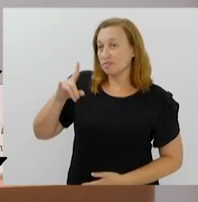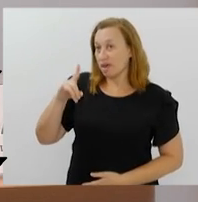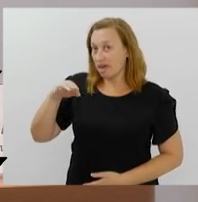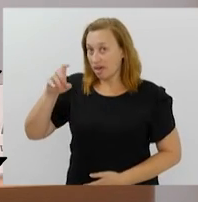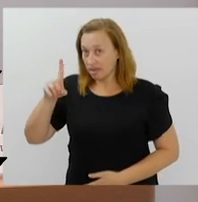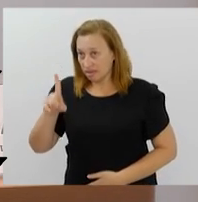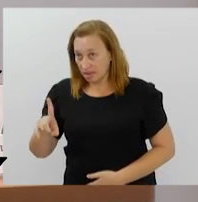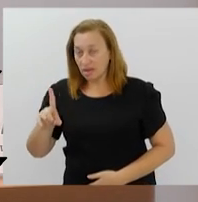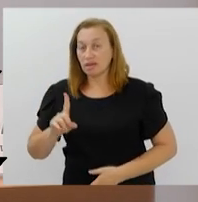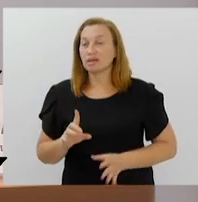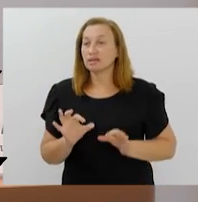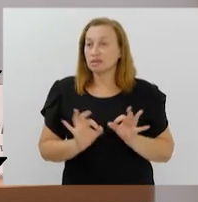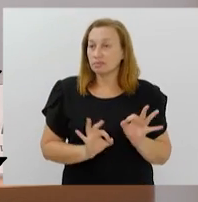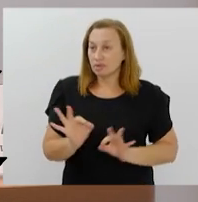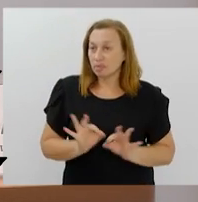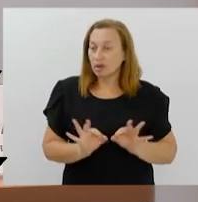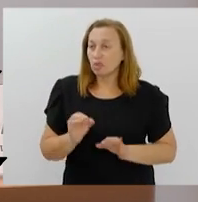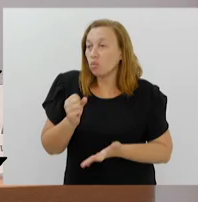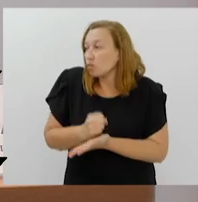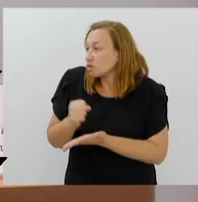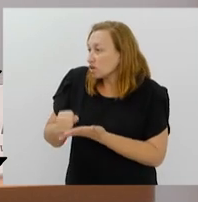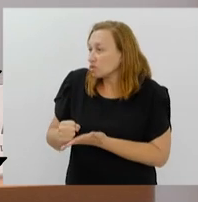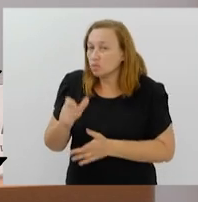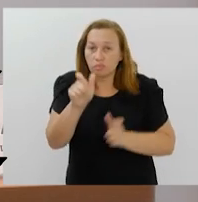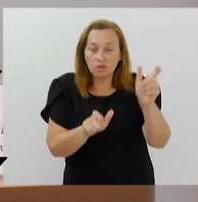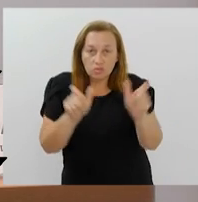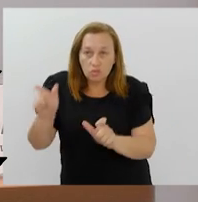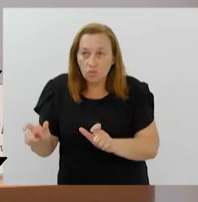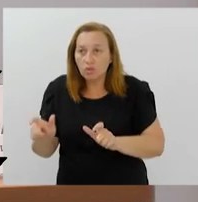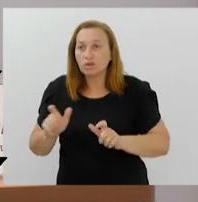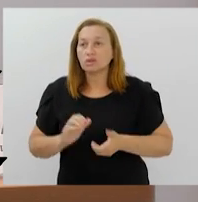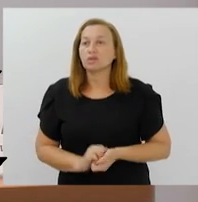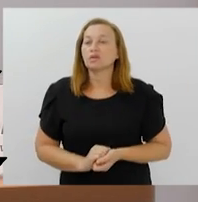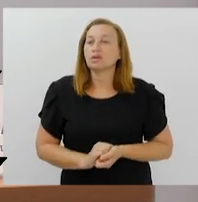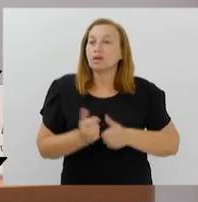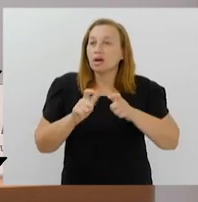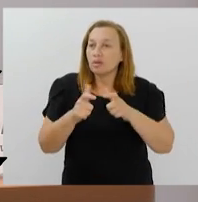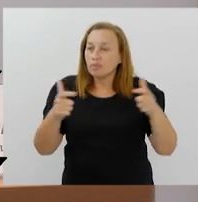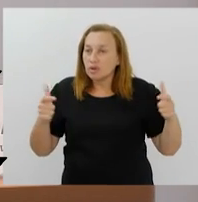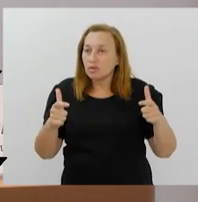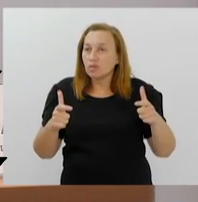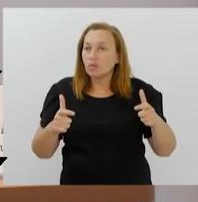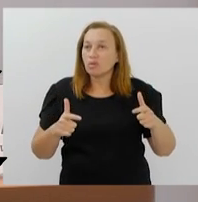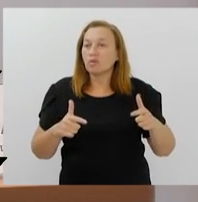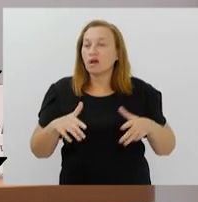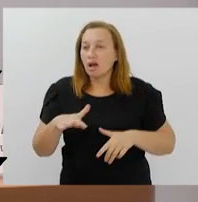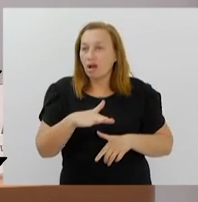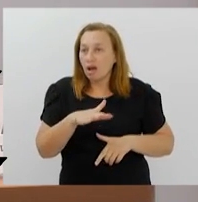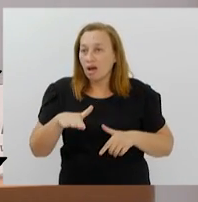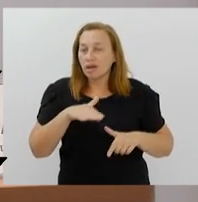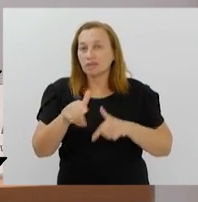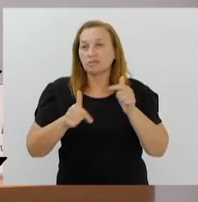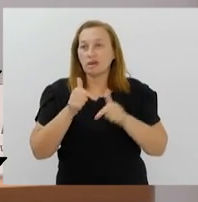desde então contratou pessoas e ampliou os seus departamentos